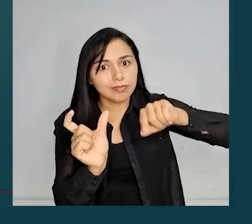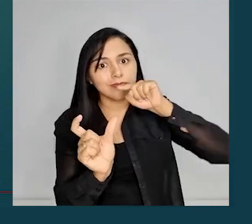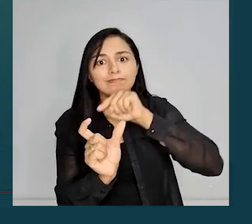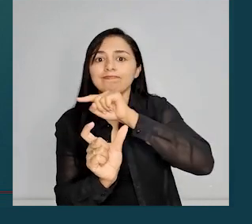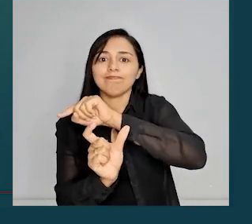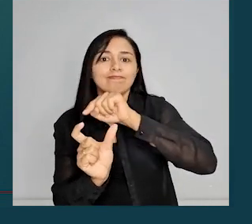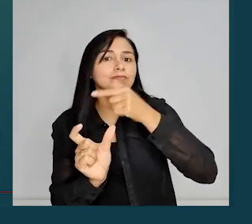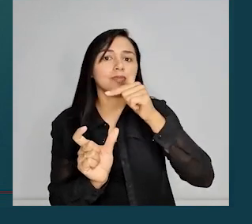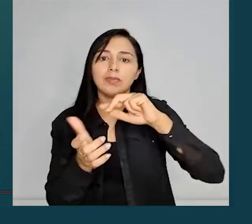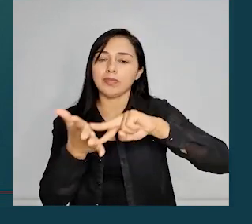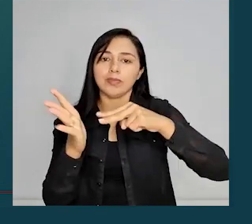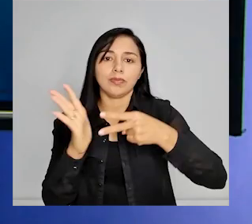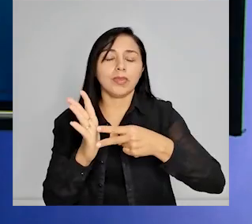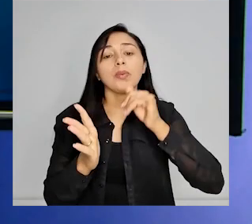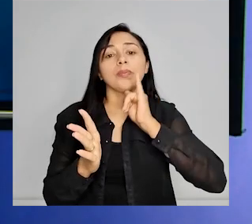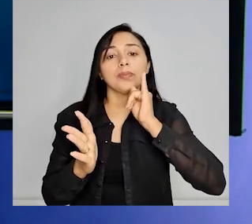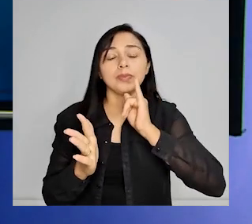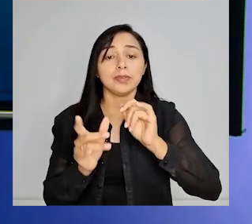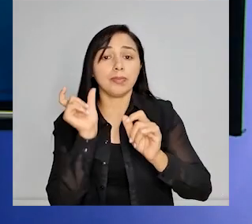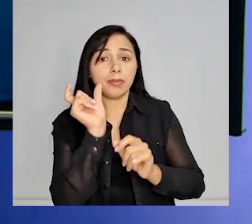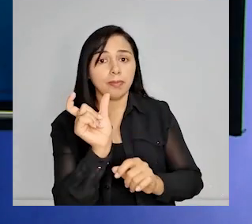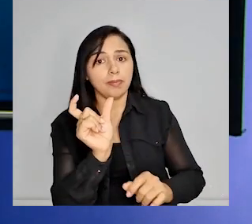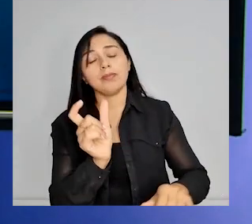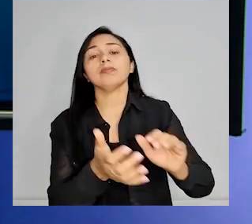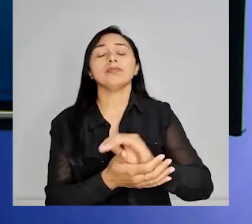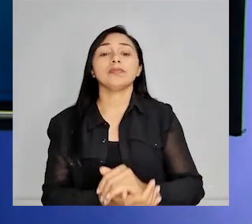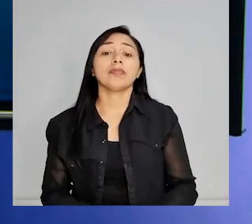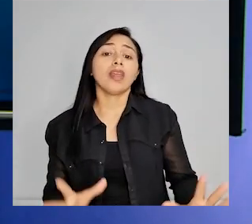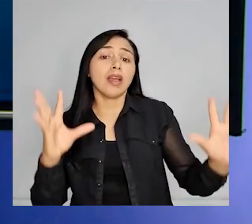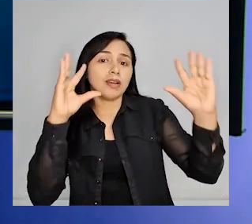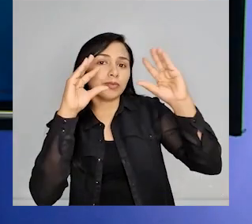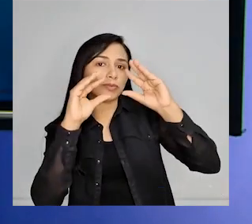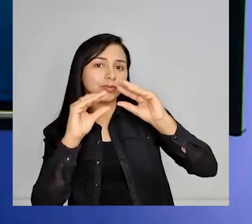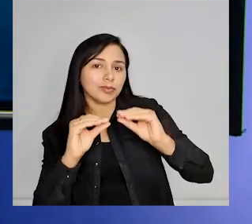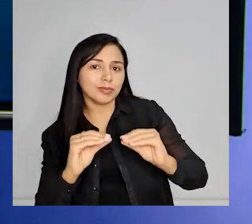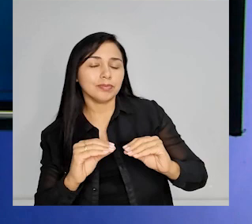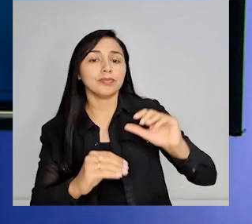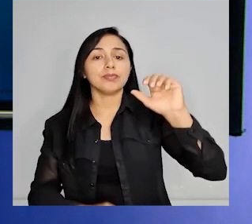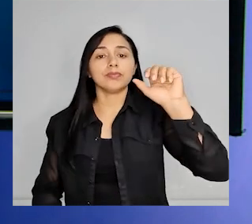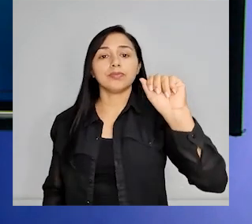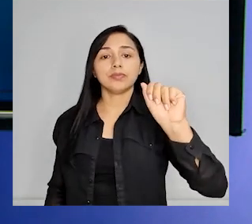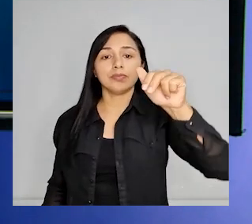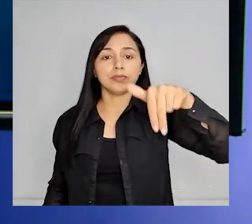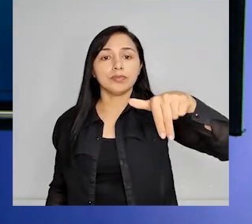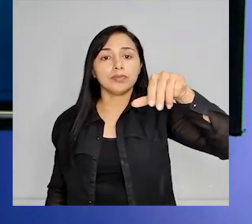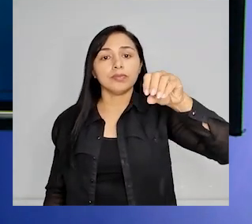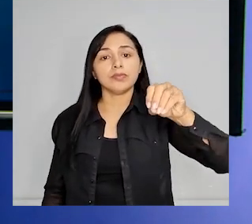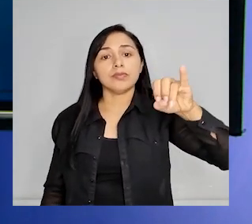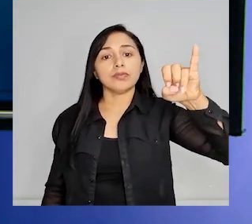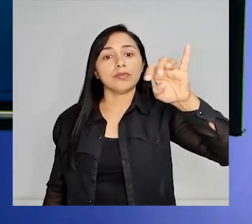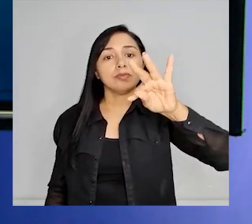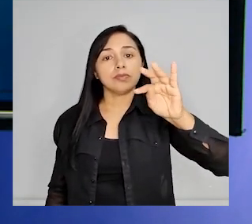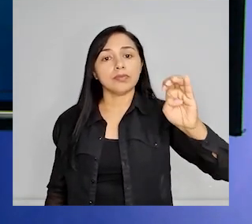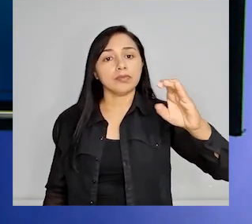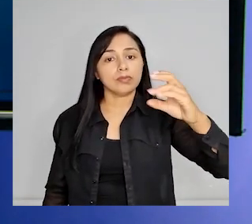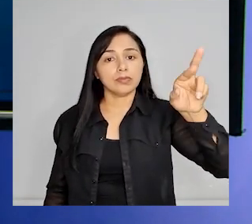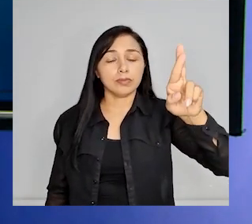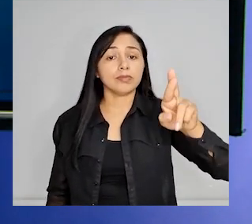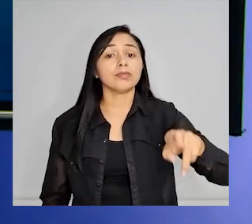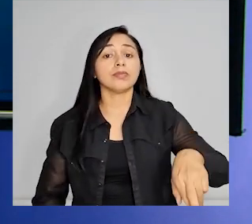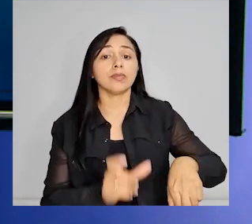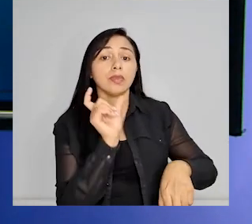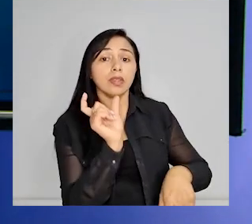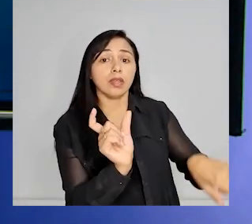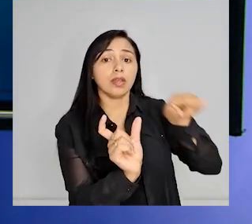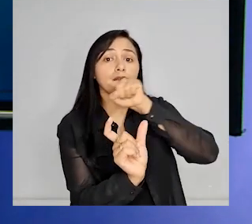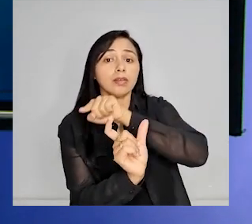nenhum significado. Vejam só o exemplo, anoitecer. Eu tenho um prefixo a e eu tenho um